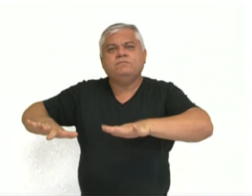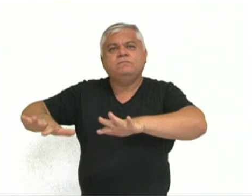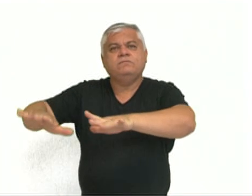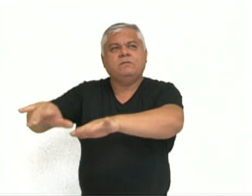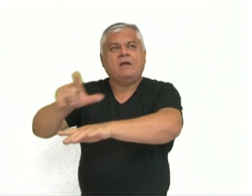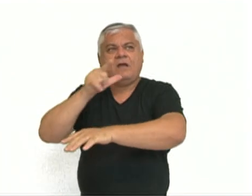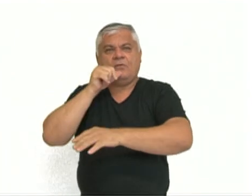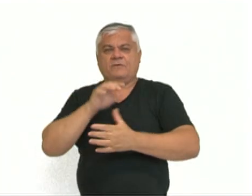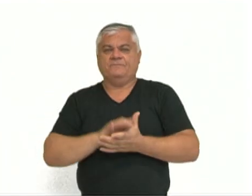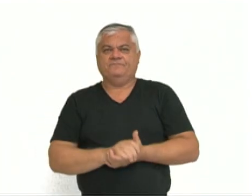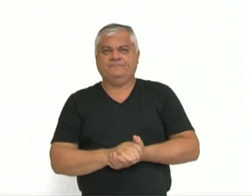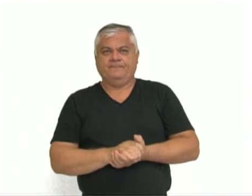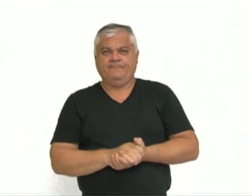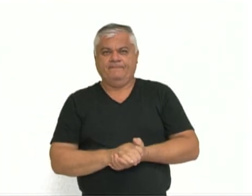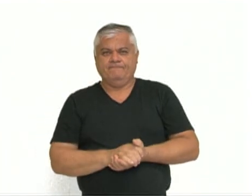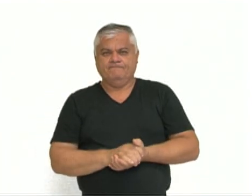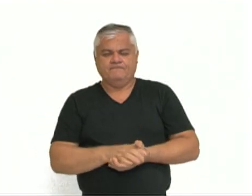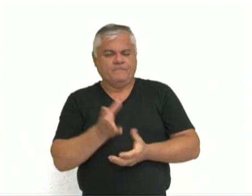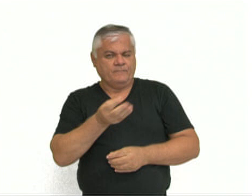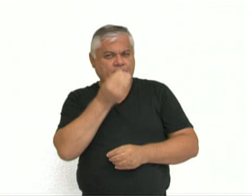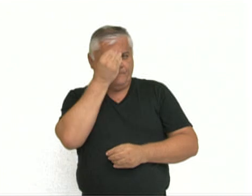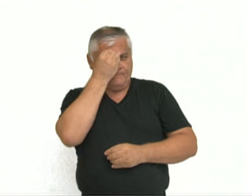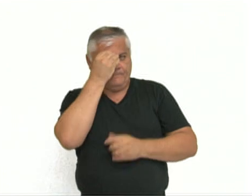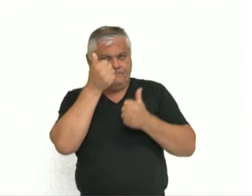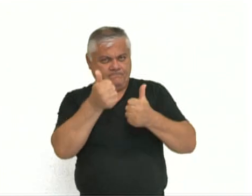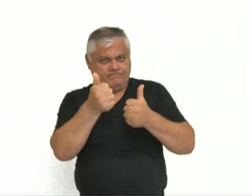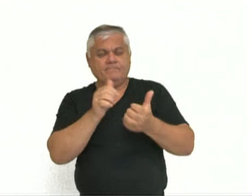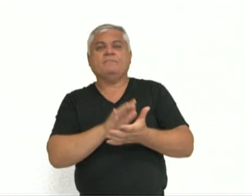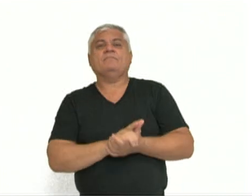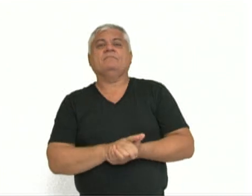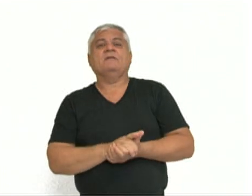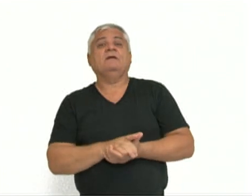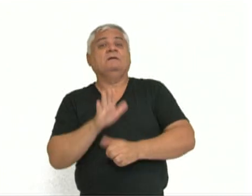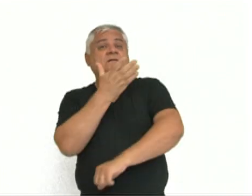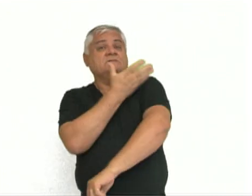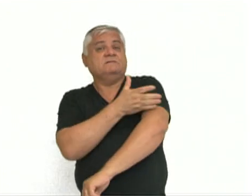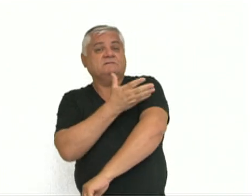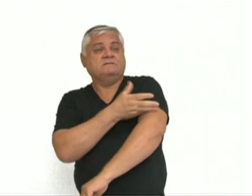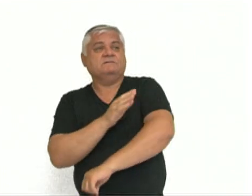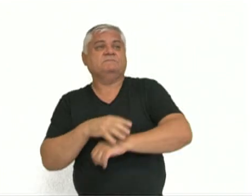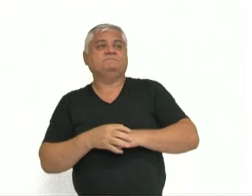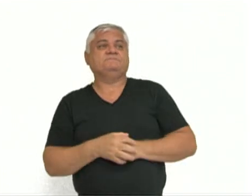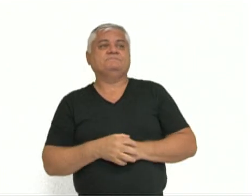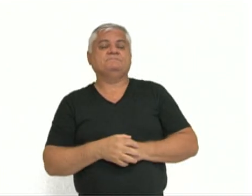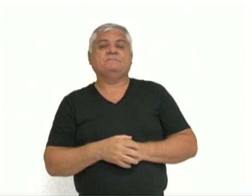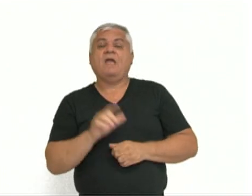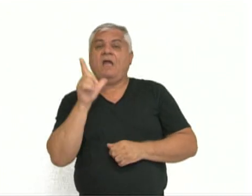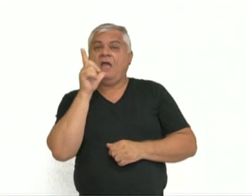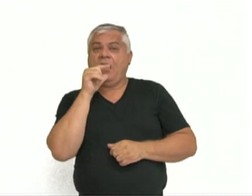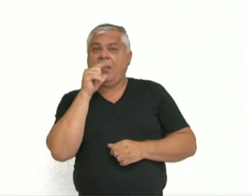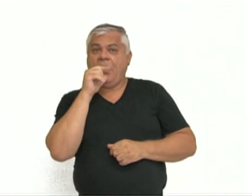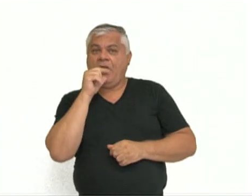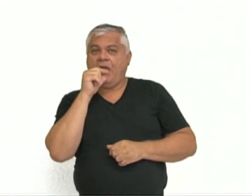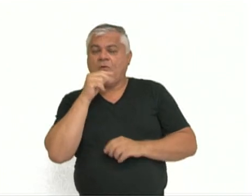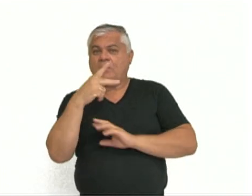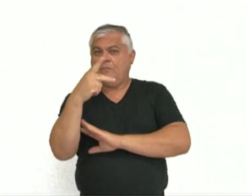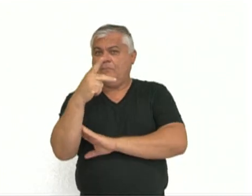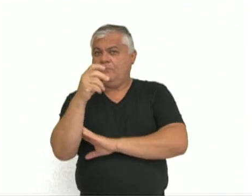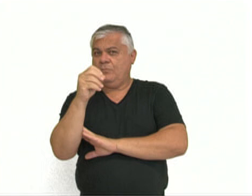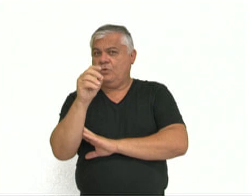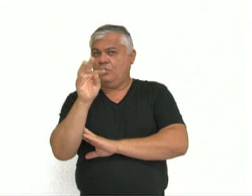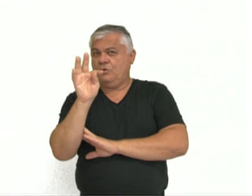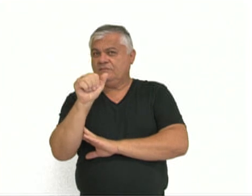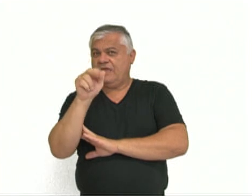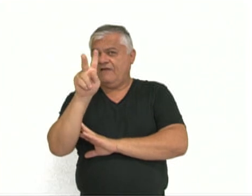certo? Vamos ver se vocês entenderam até aqui. Vou deixar um exercício lá. A água potável pode ser definida como